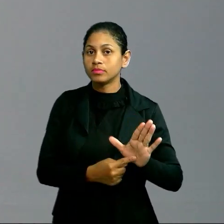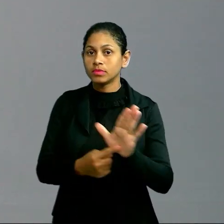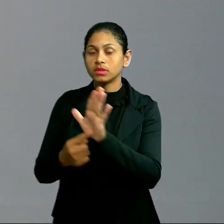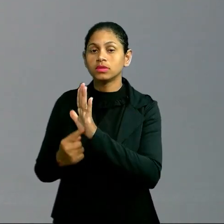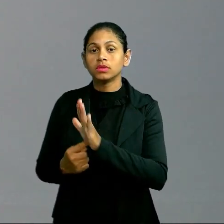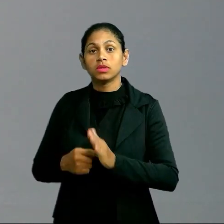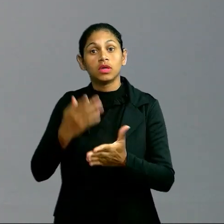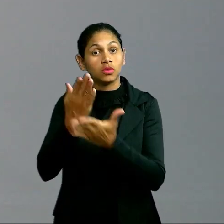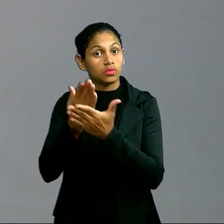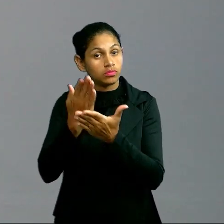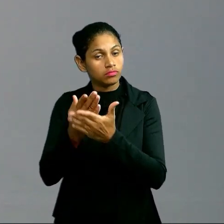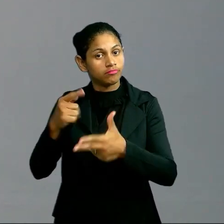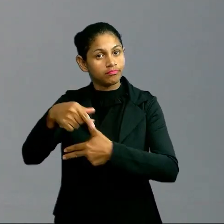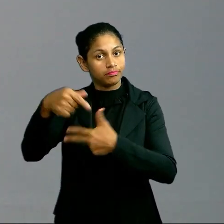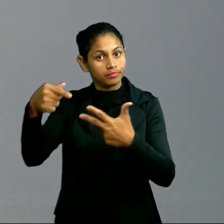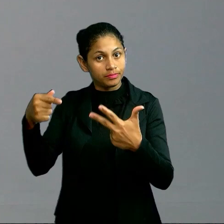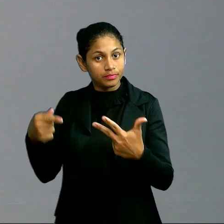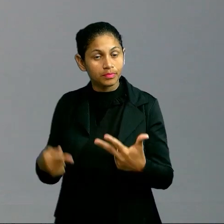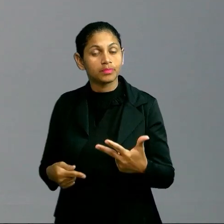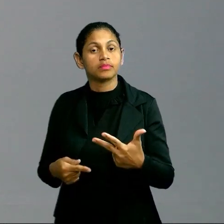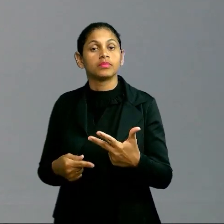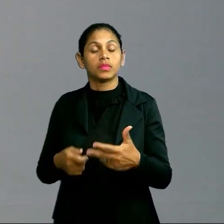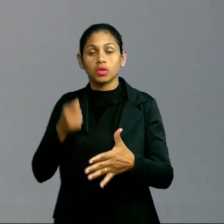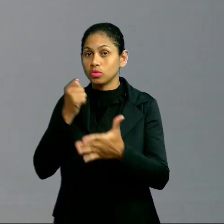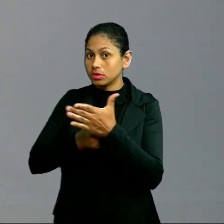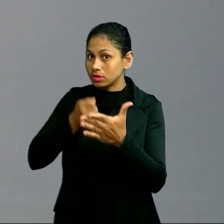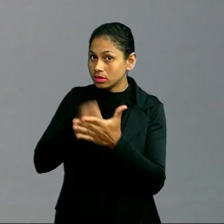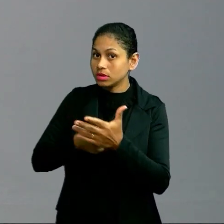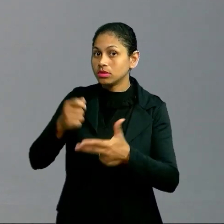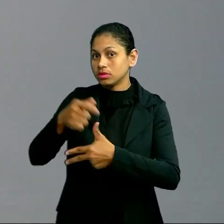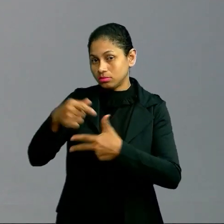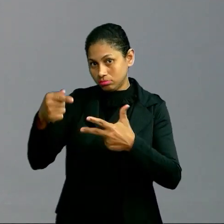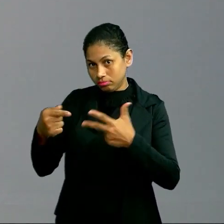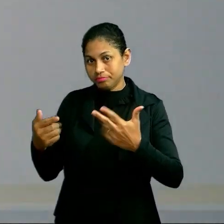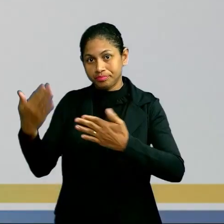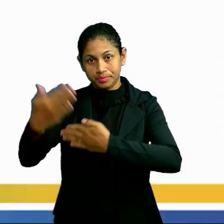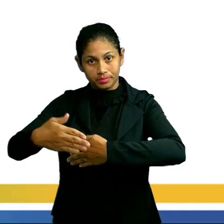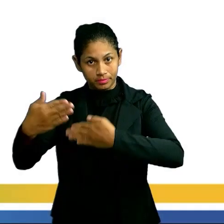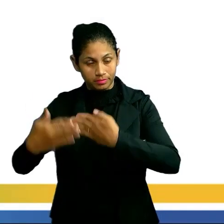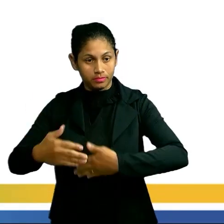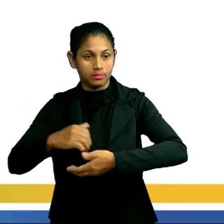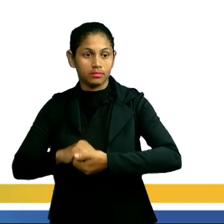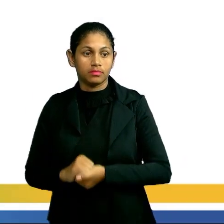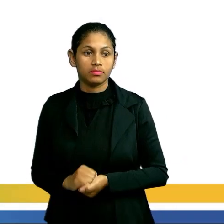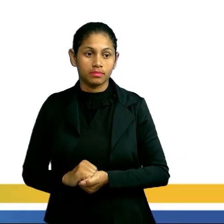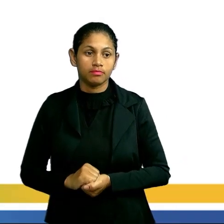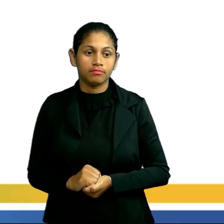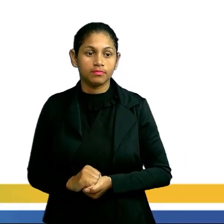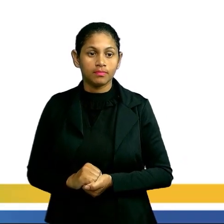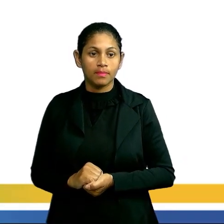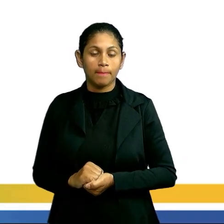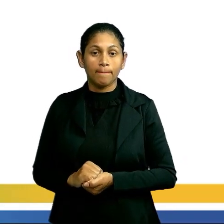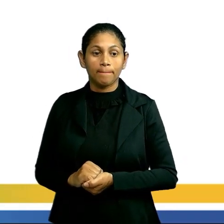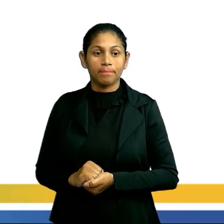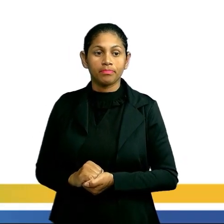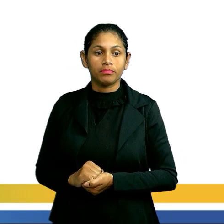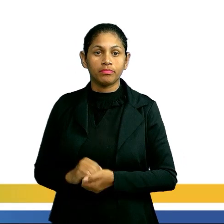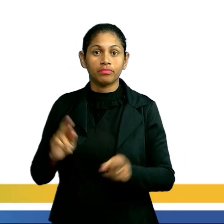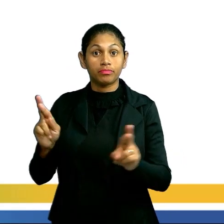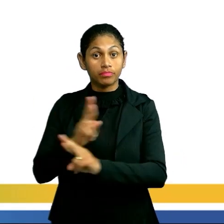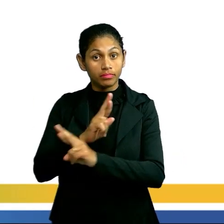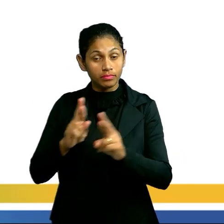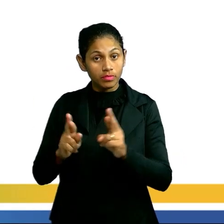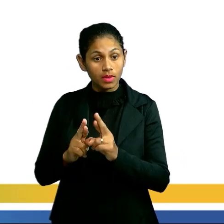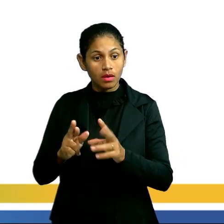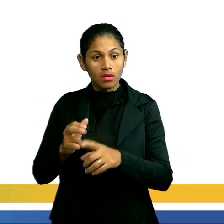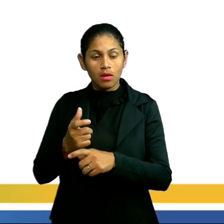Enem, a gente observa o que geralmente é cobrado nas provas. A respeito de dilatação térmica, a gente pode observar